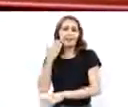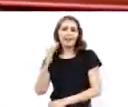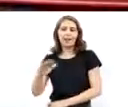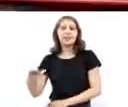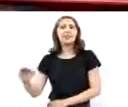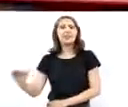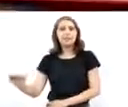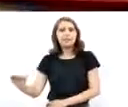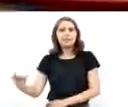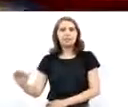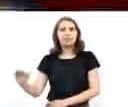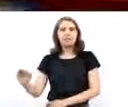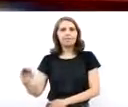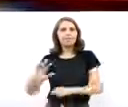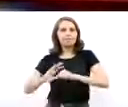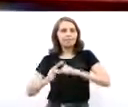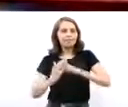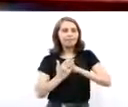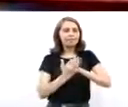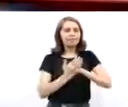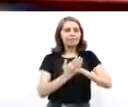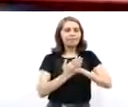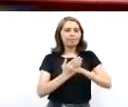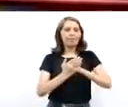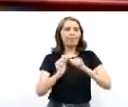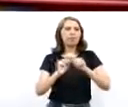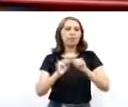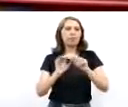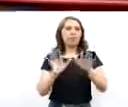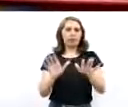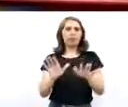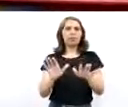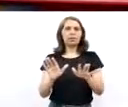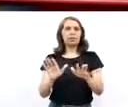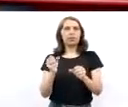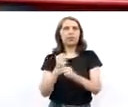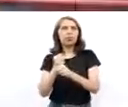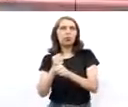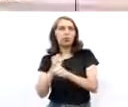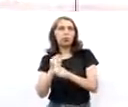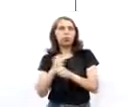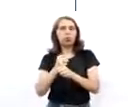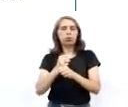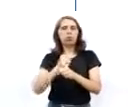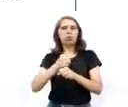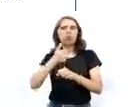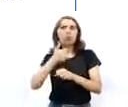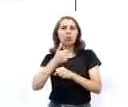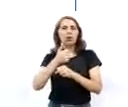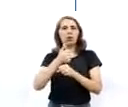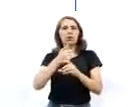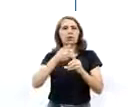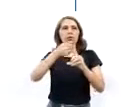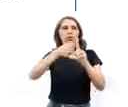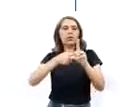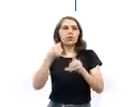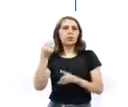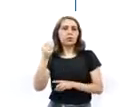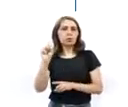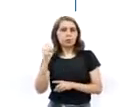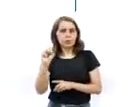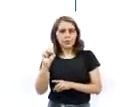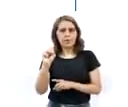apenas uma quarentena, passou a ser 1 ano e 8 meses, como nós estamos aqui. Depois veio a suspensão para o